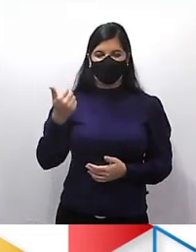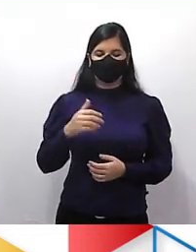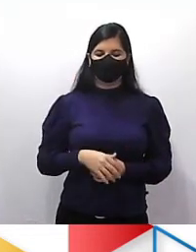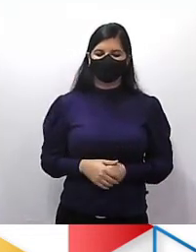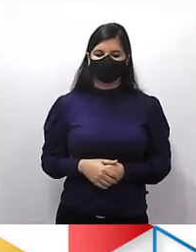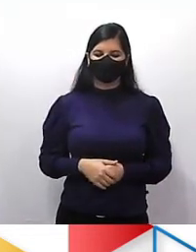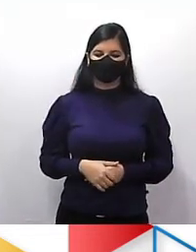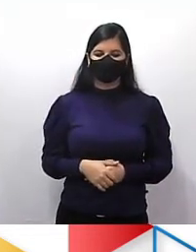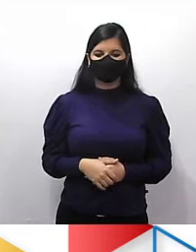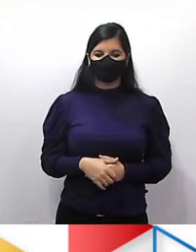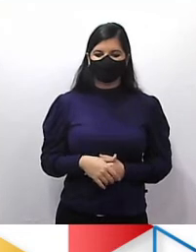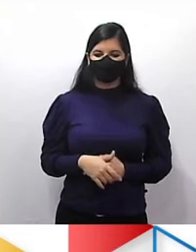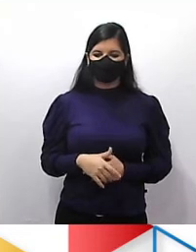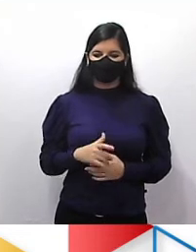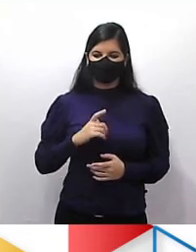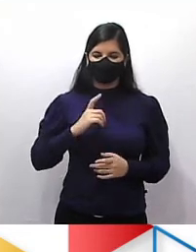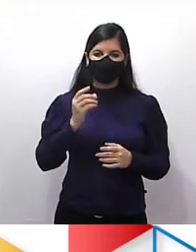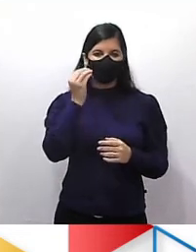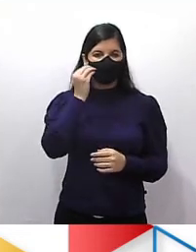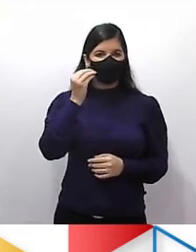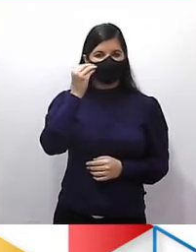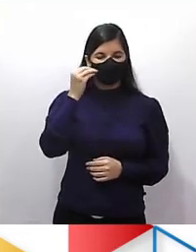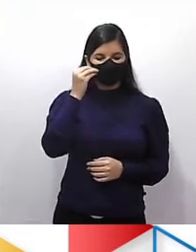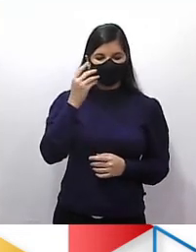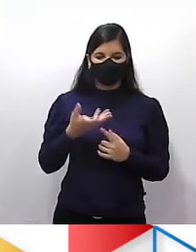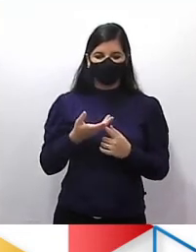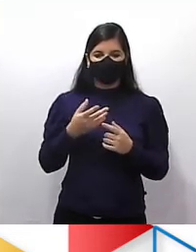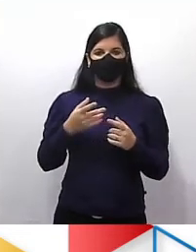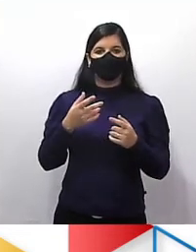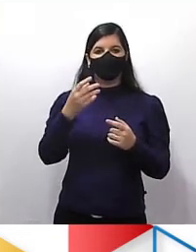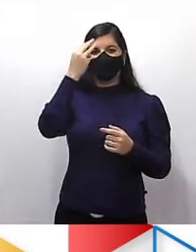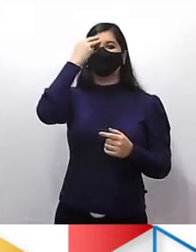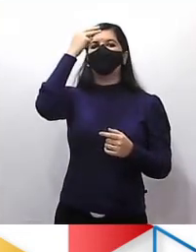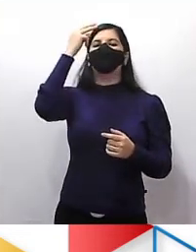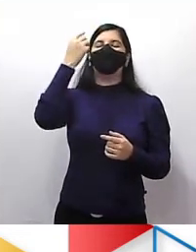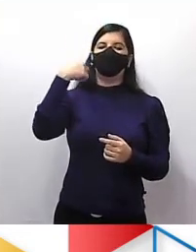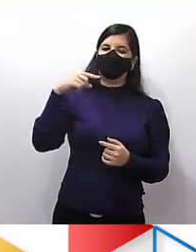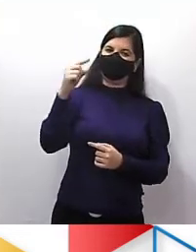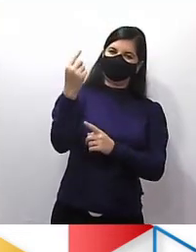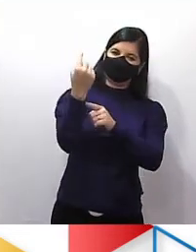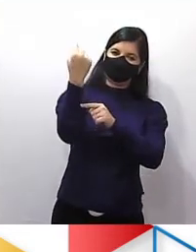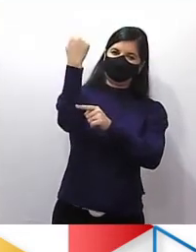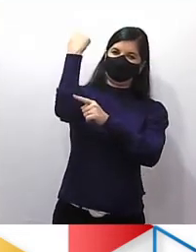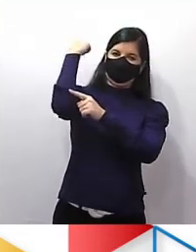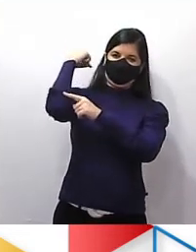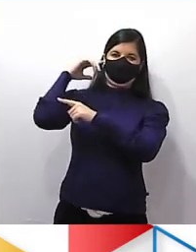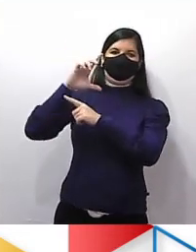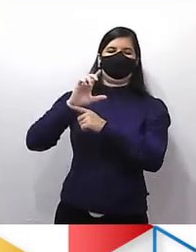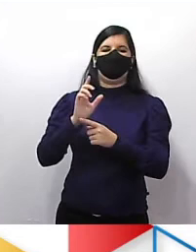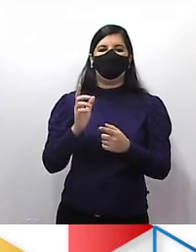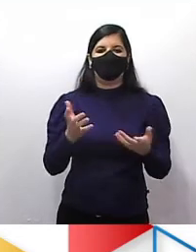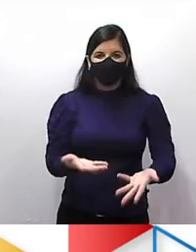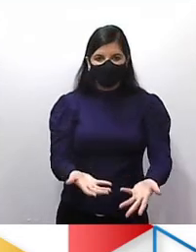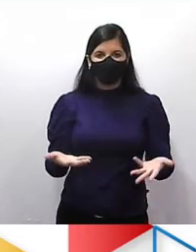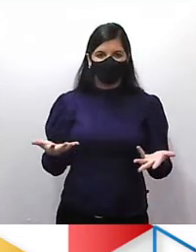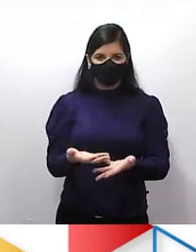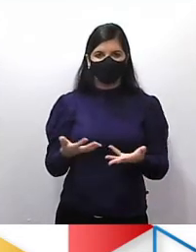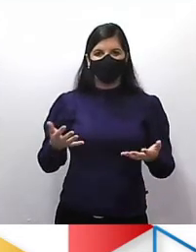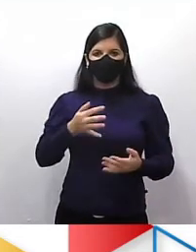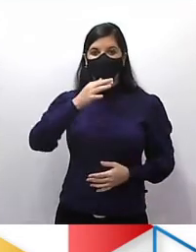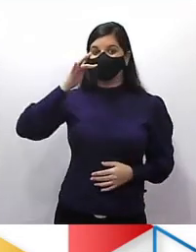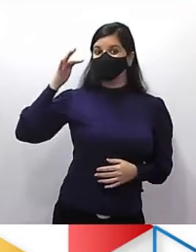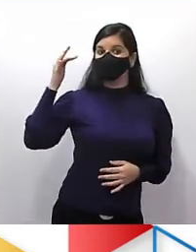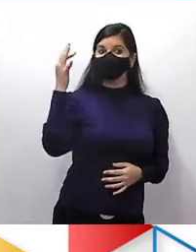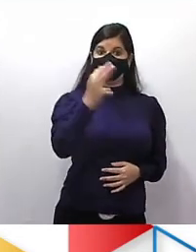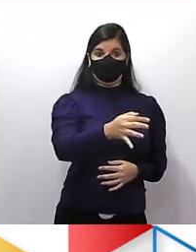sequência. Olha aí, nós vamos tentar consultar memórias do passado e ideias de futuro lá